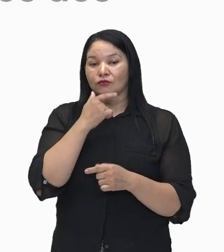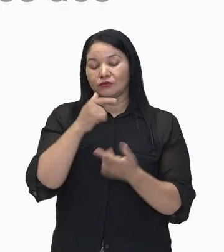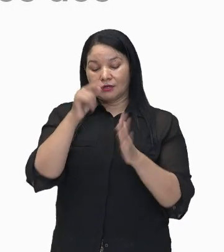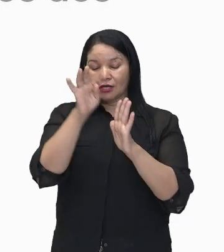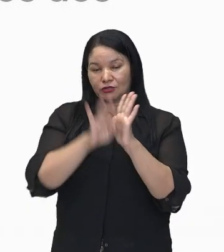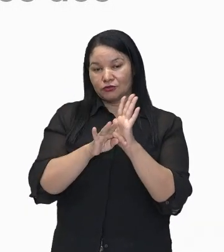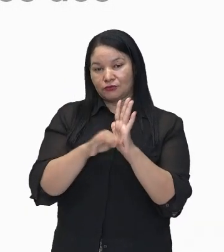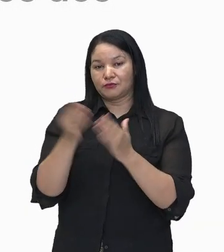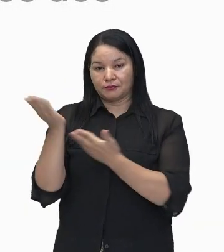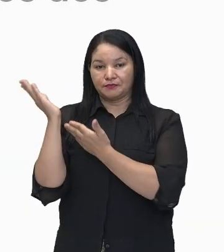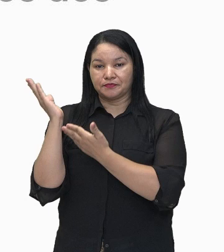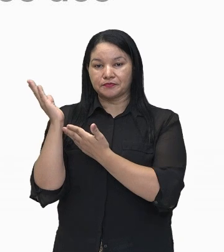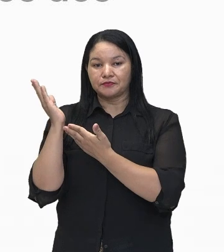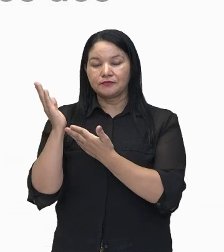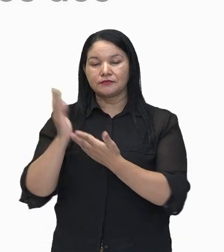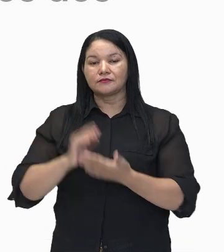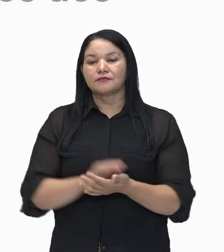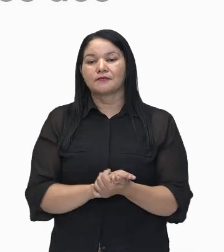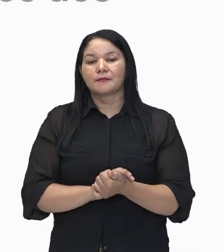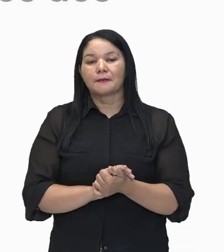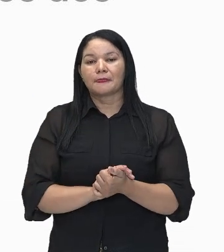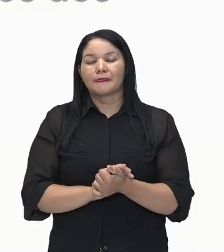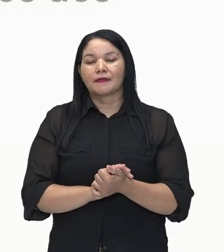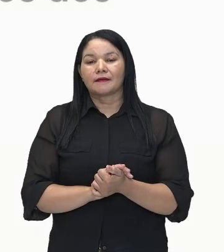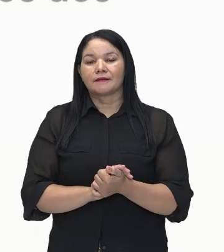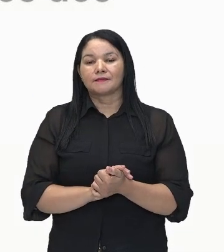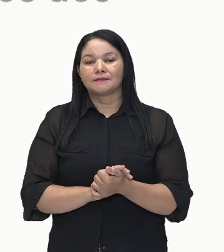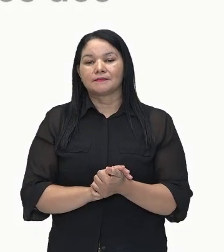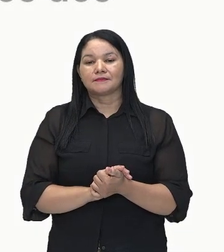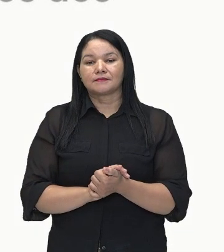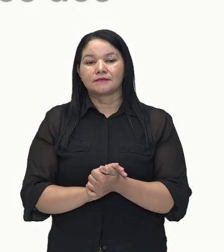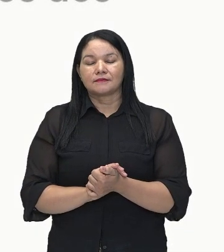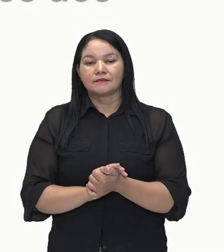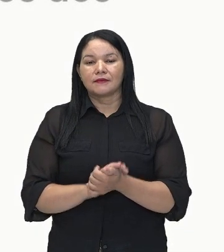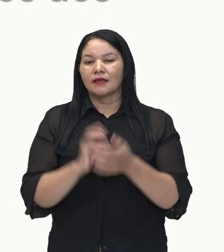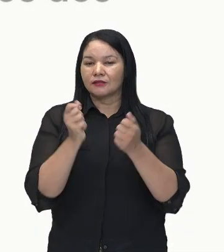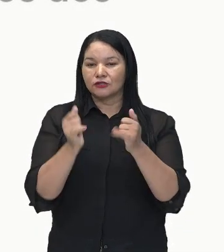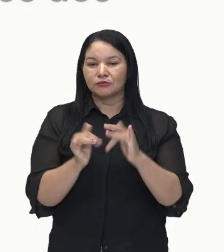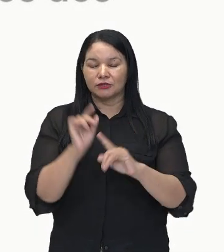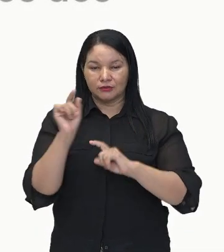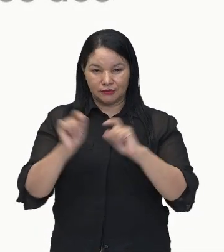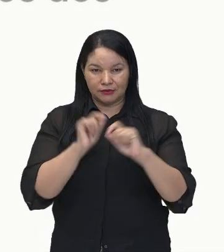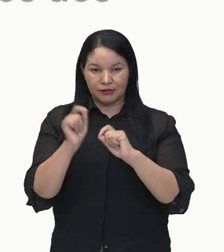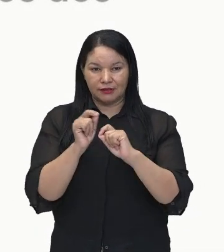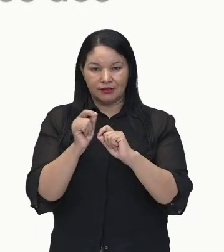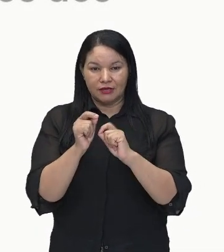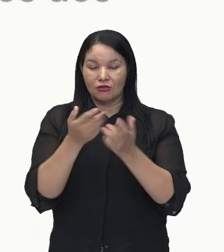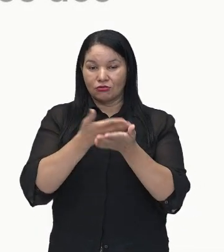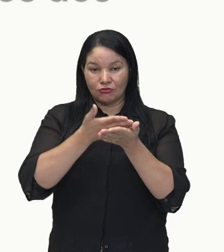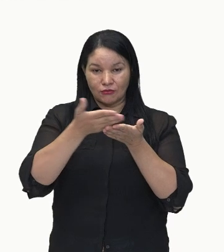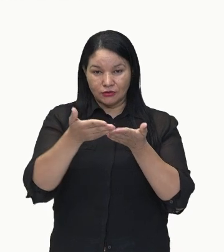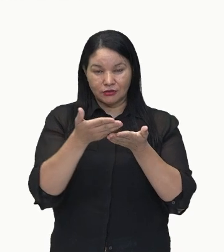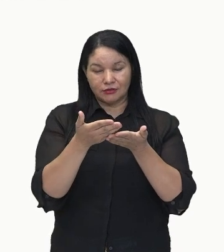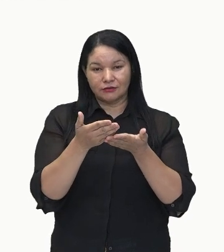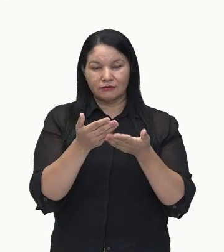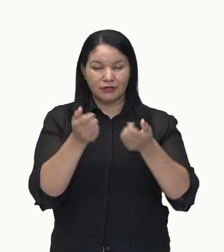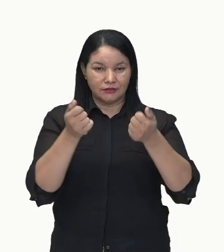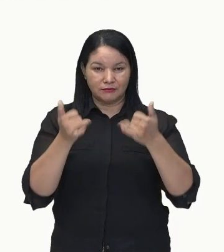ele retrata exatamente, logo aqui no início, fazendo alusão aos